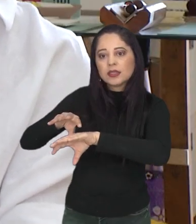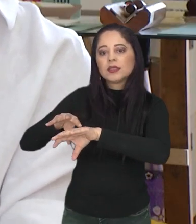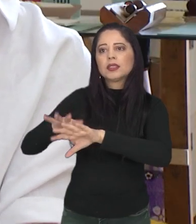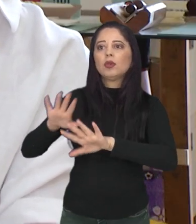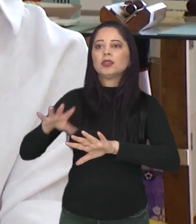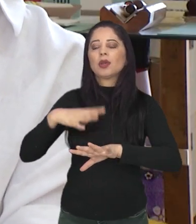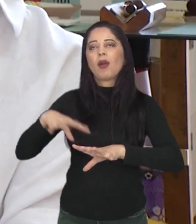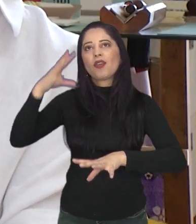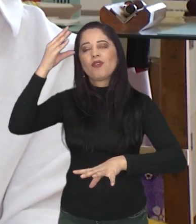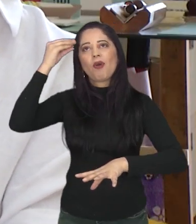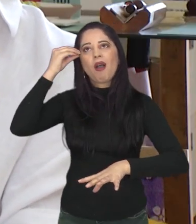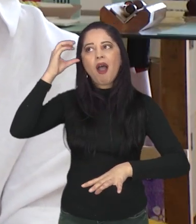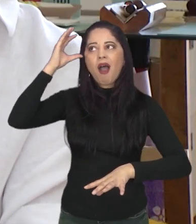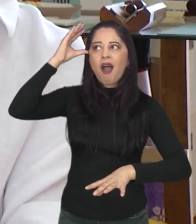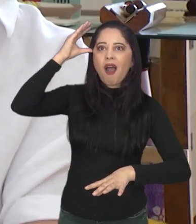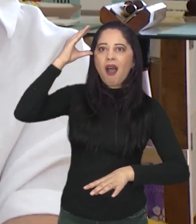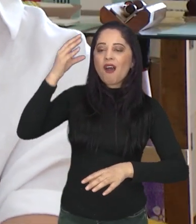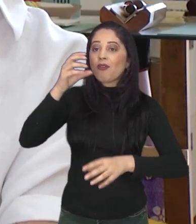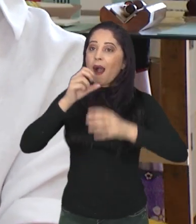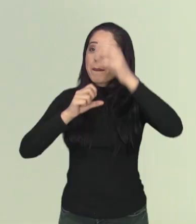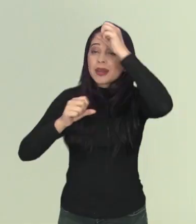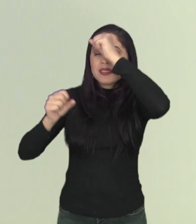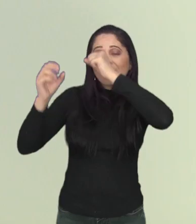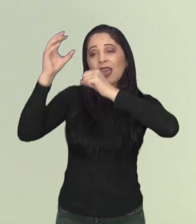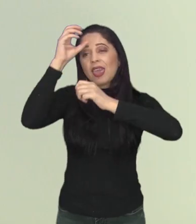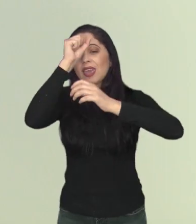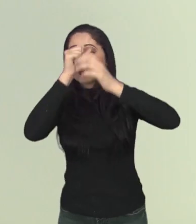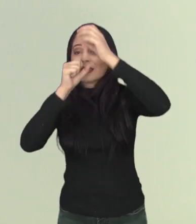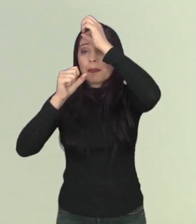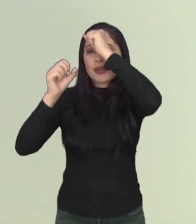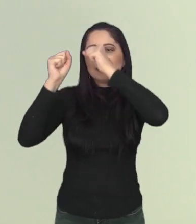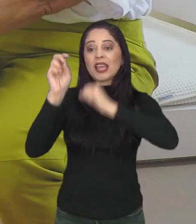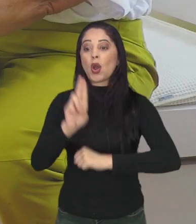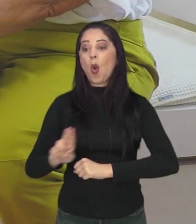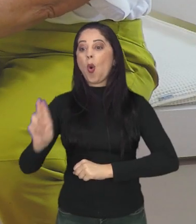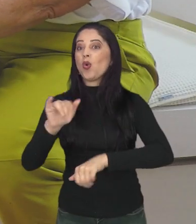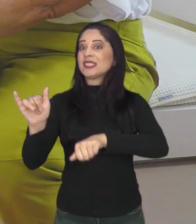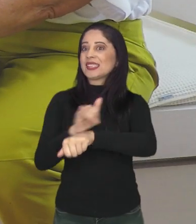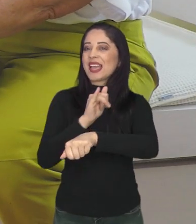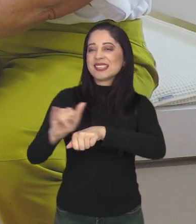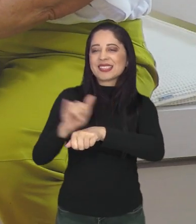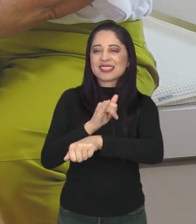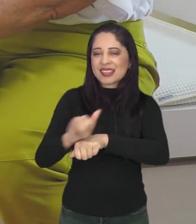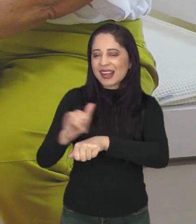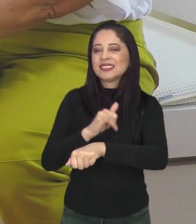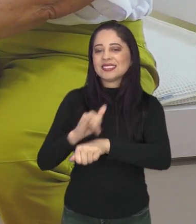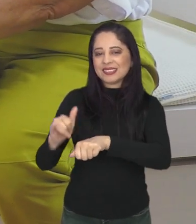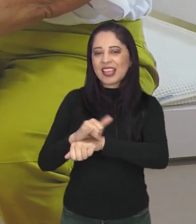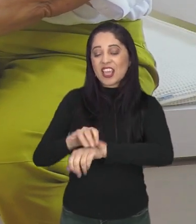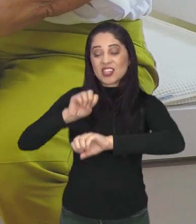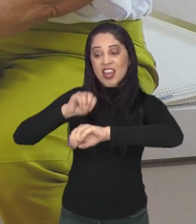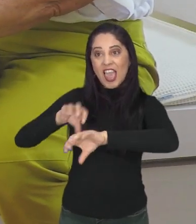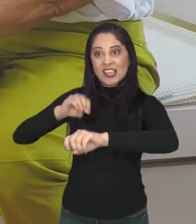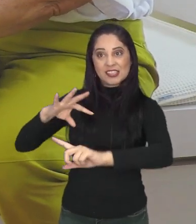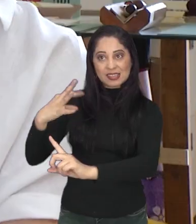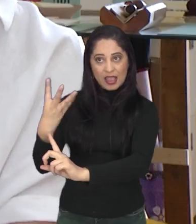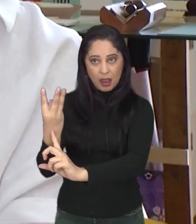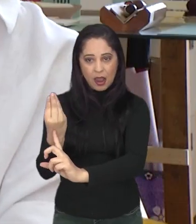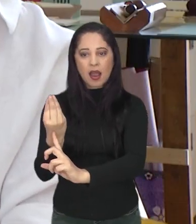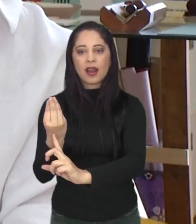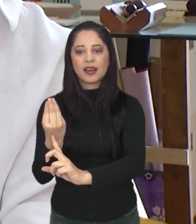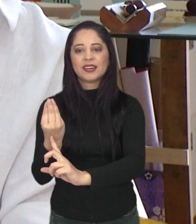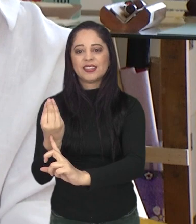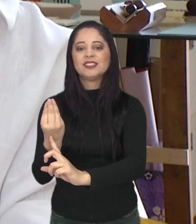e aí a gente vai encontrando formas de extravasar esse lado criativo que todo mundo tem